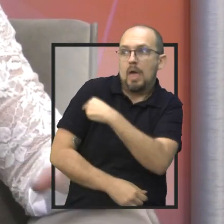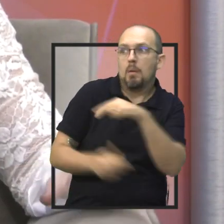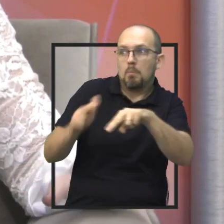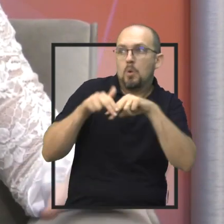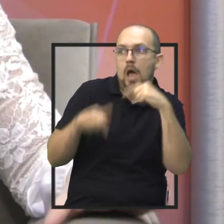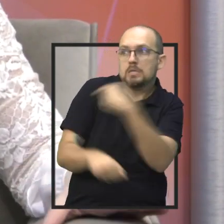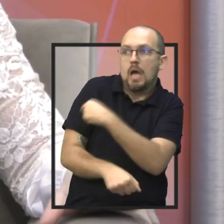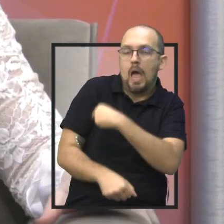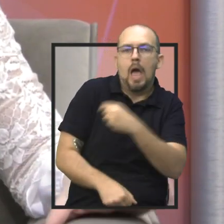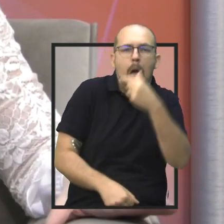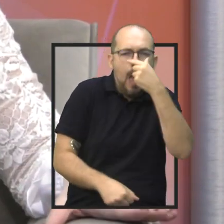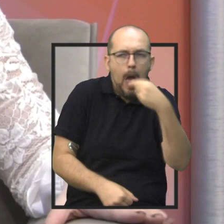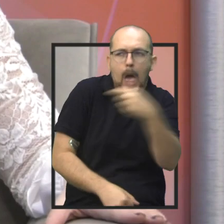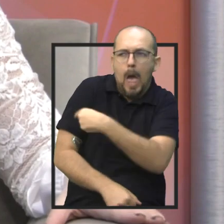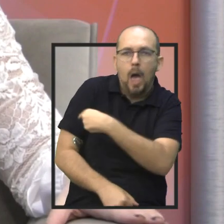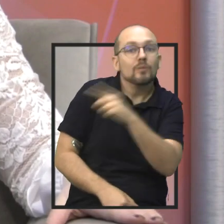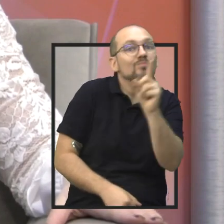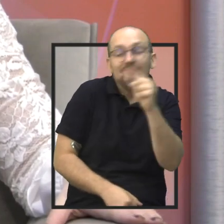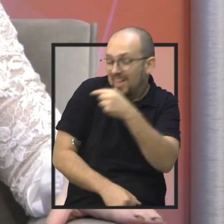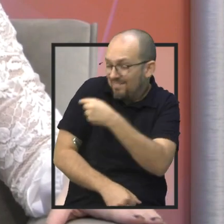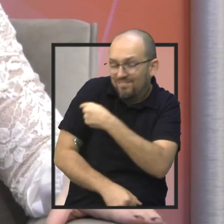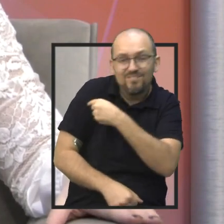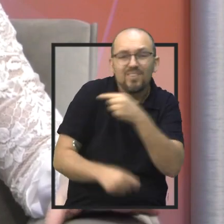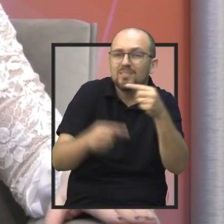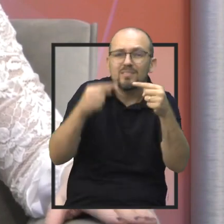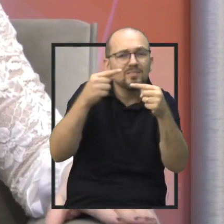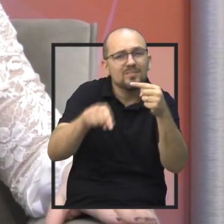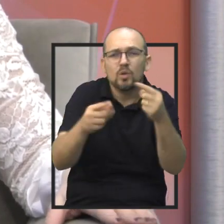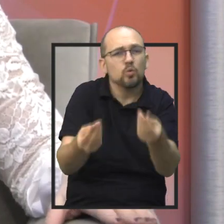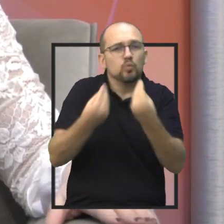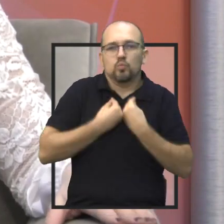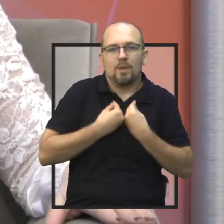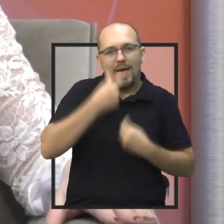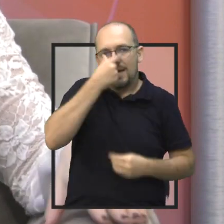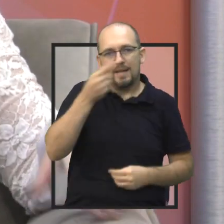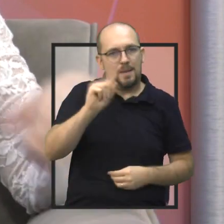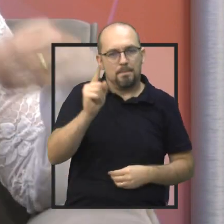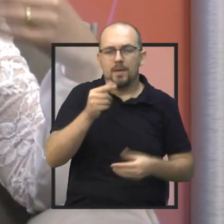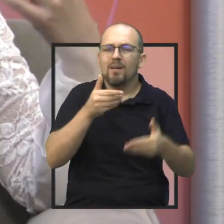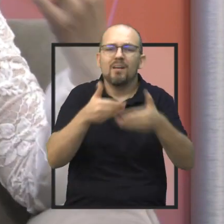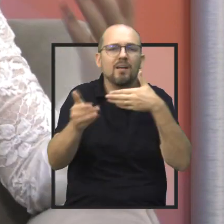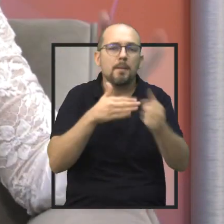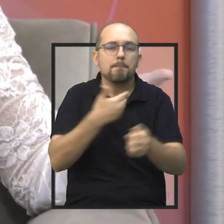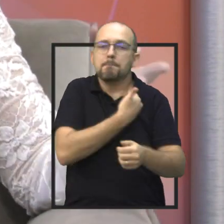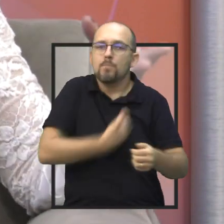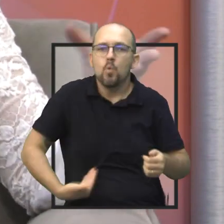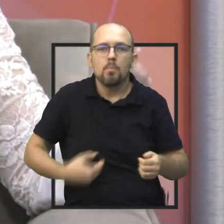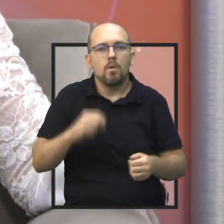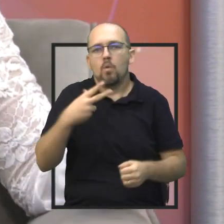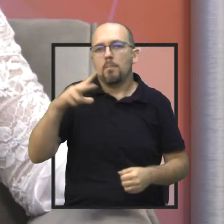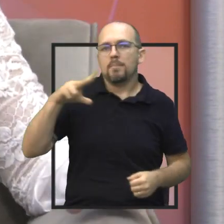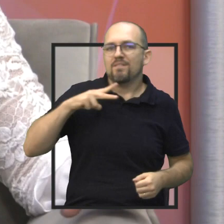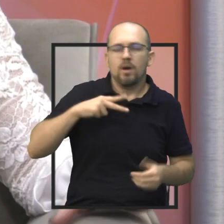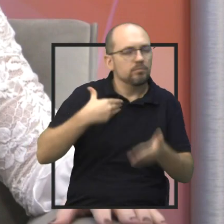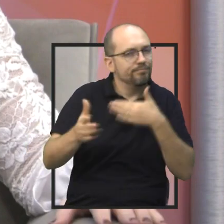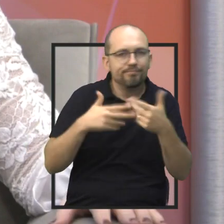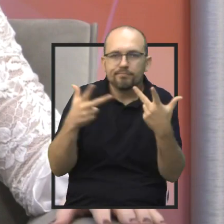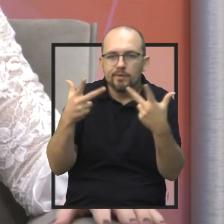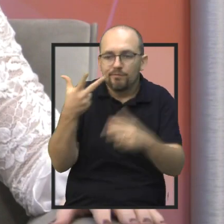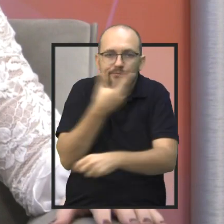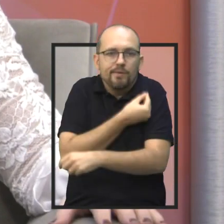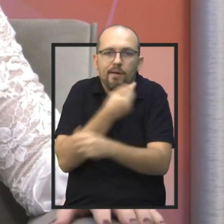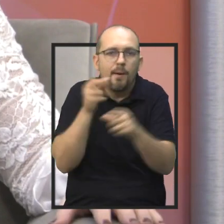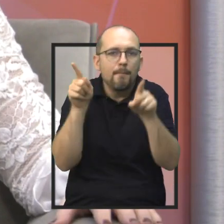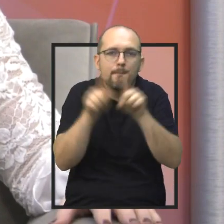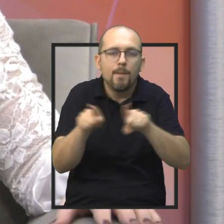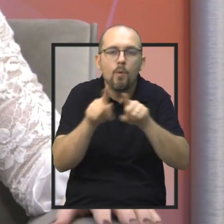vacina. Essa vacina ela não tem como causar gripe, porque nem a vacina da rede pública, nem é disponível na rede privada, porque é uma